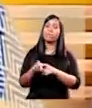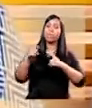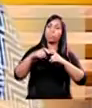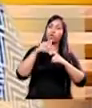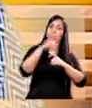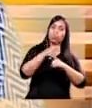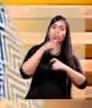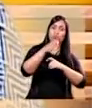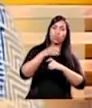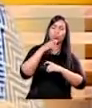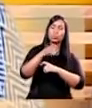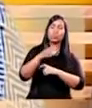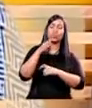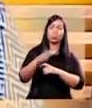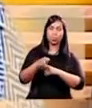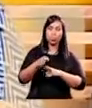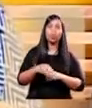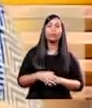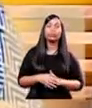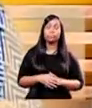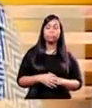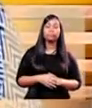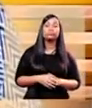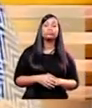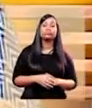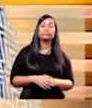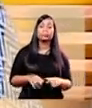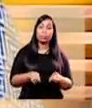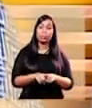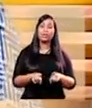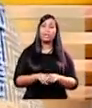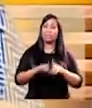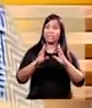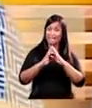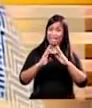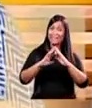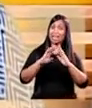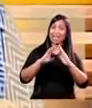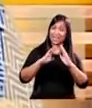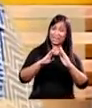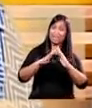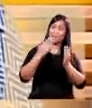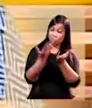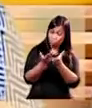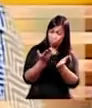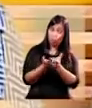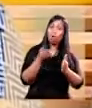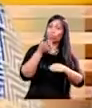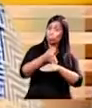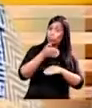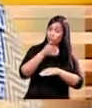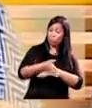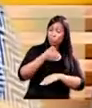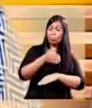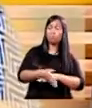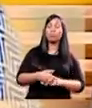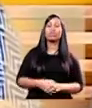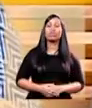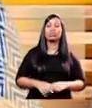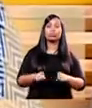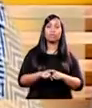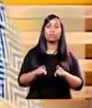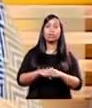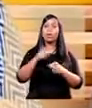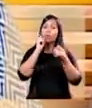consultas pediátricas na unidade básica de saúde de referência da casa-lar, frequência assídua na unidade de ensino, também próxima à